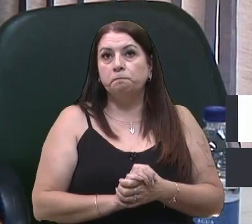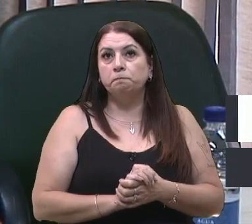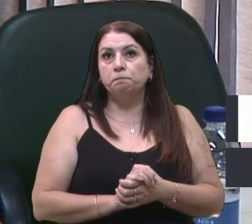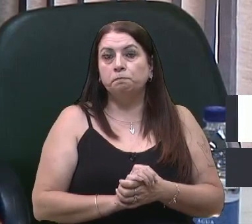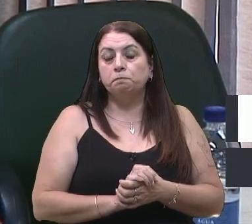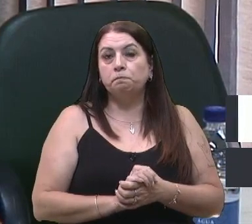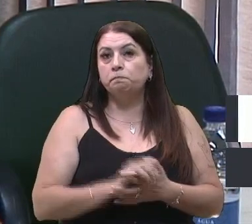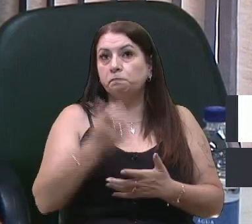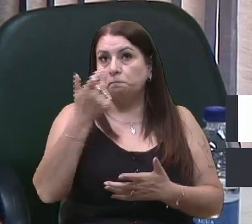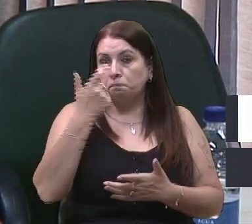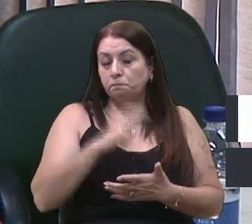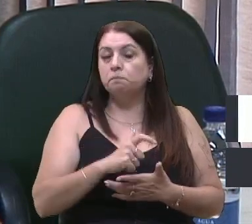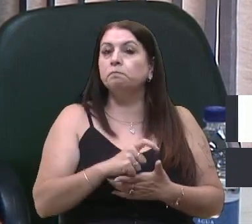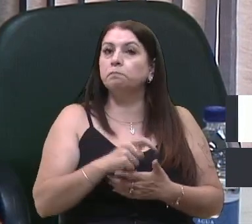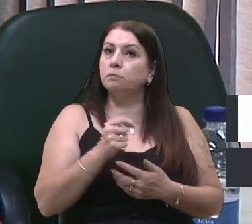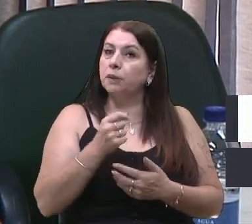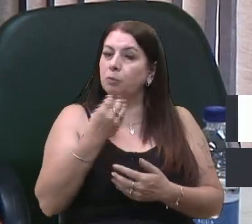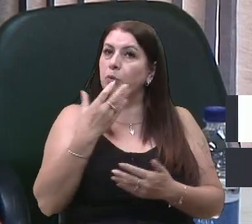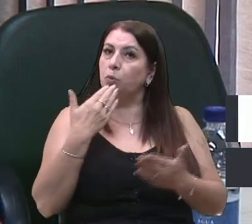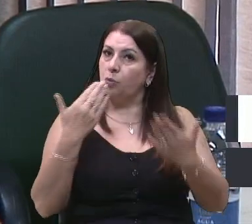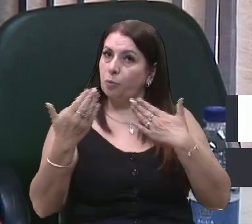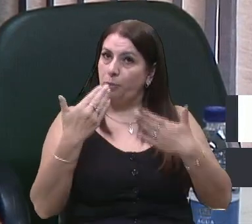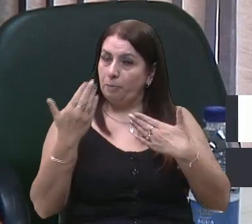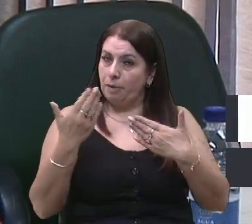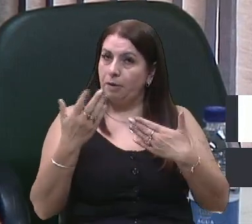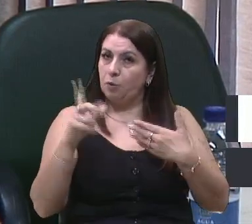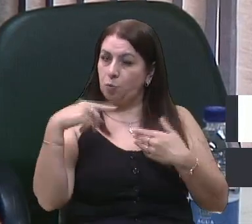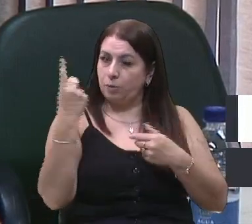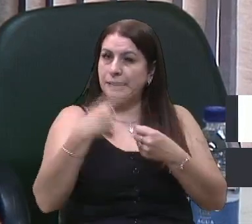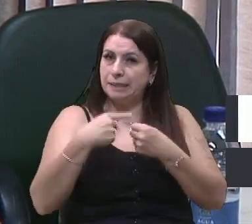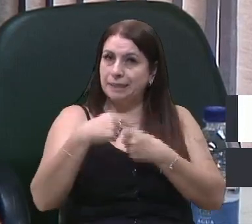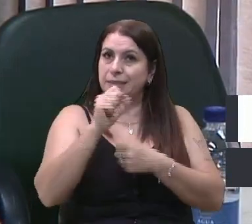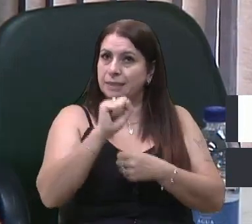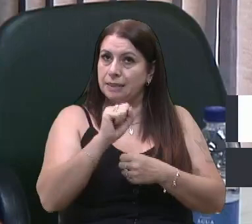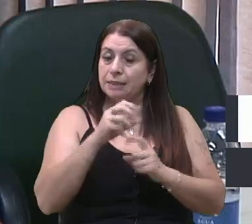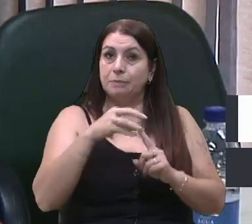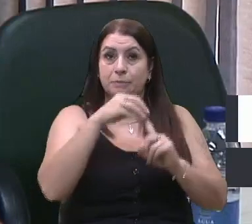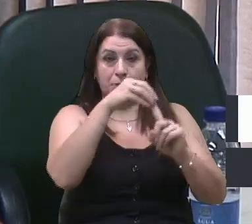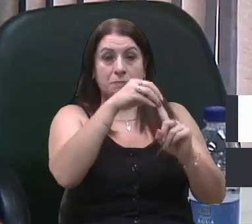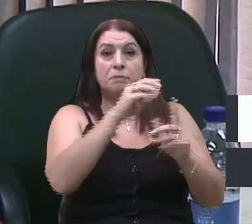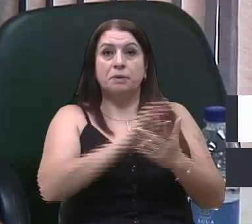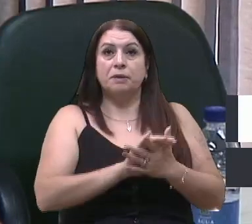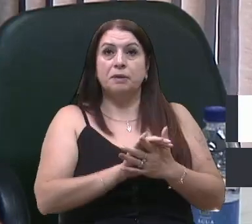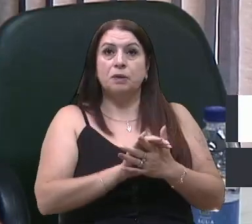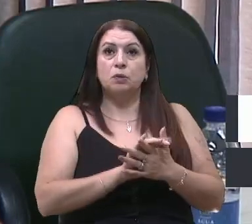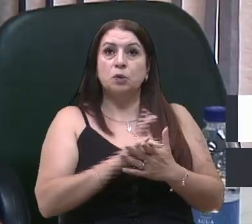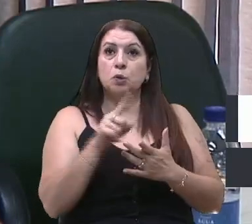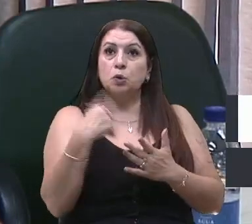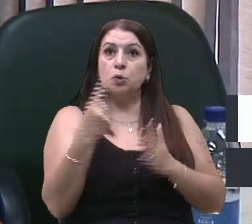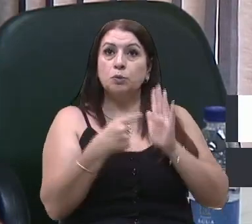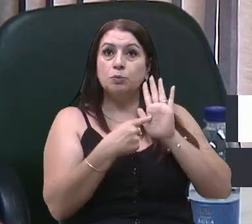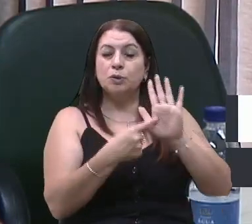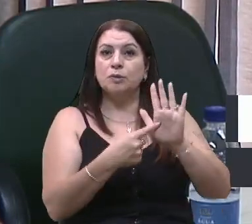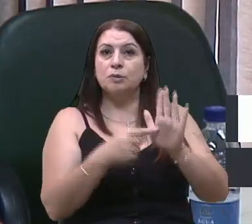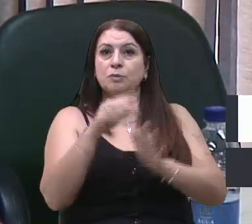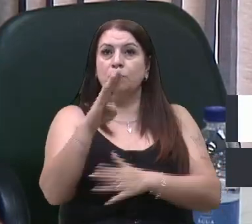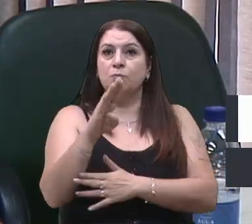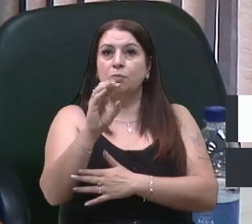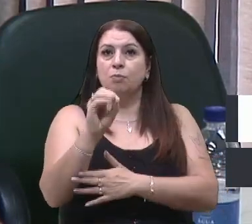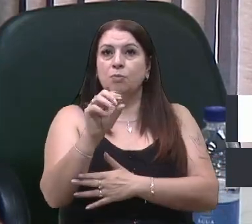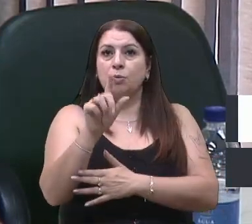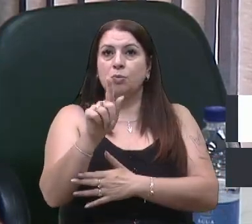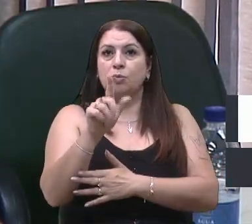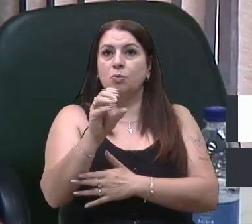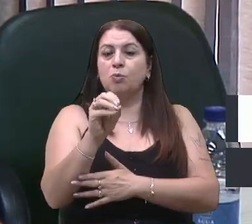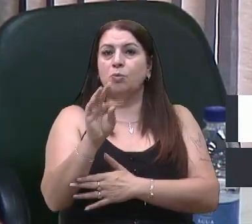Eu acho que é prudente comparar com outras cidades, sim. Principalmente quando o que nos espelhou aqui foi Bogotá, vereador Meneguzzi. E eu